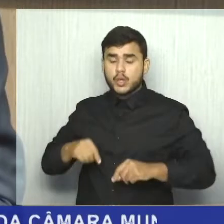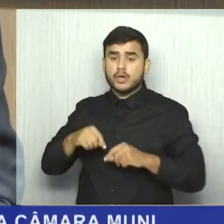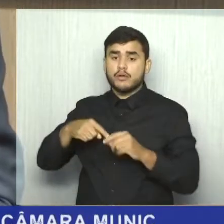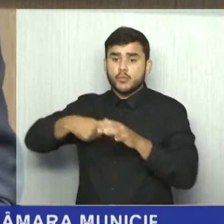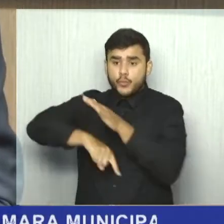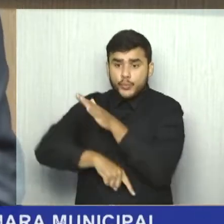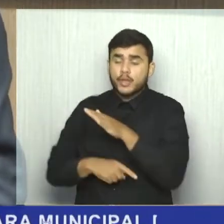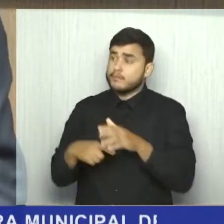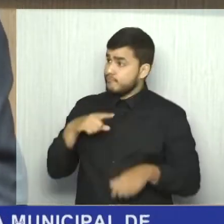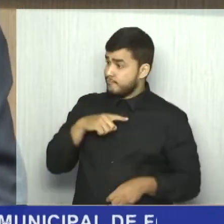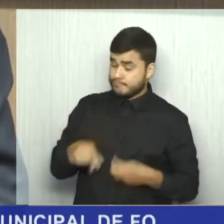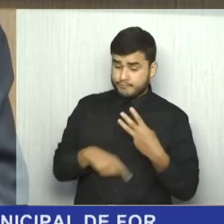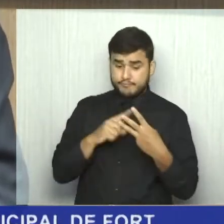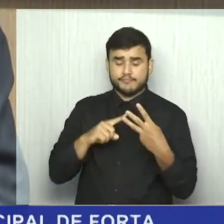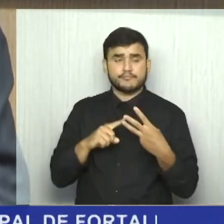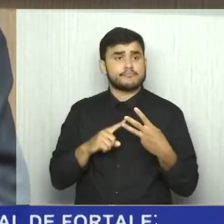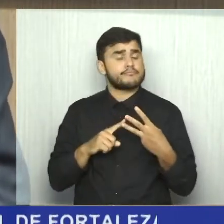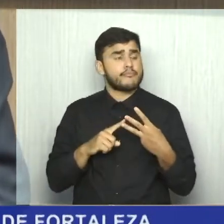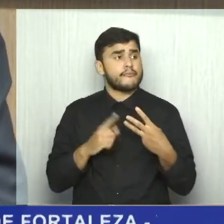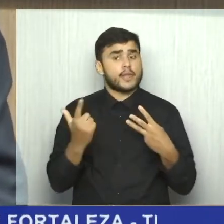Nós temos a noção